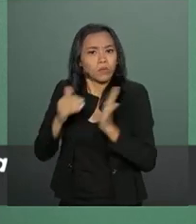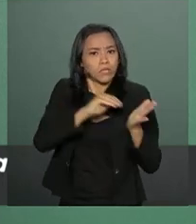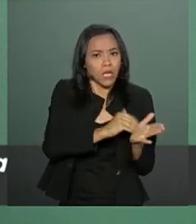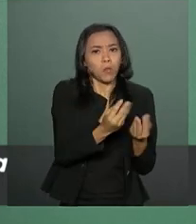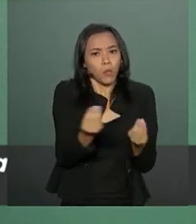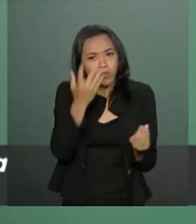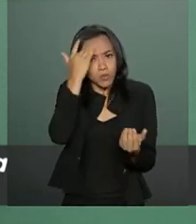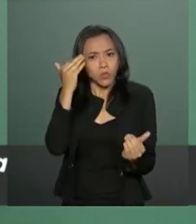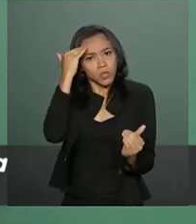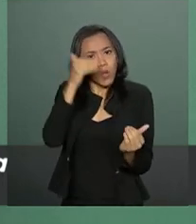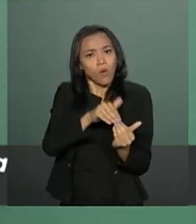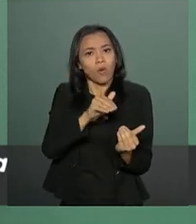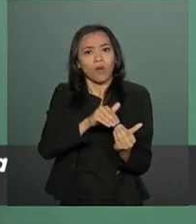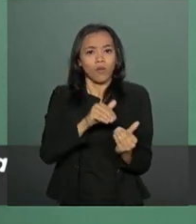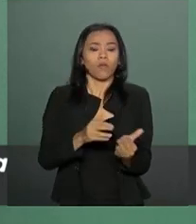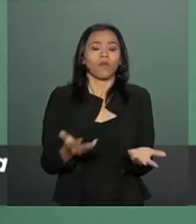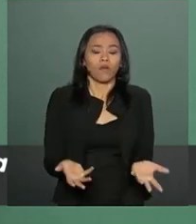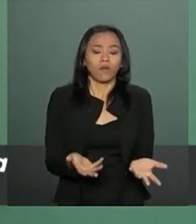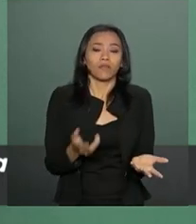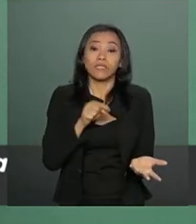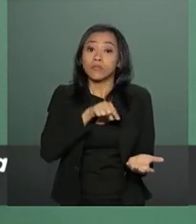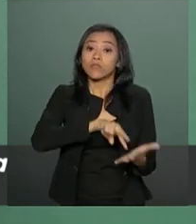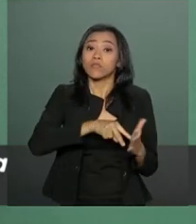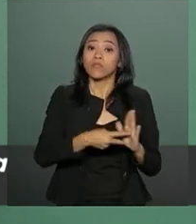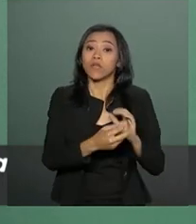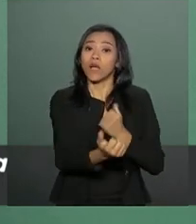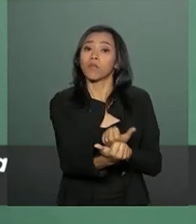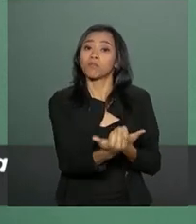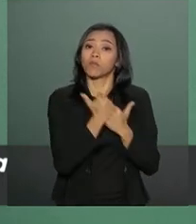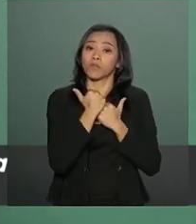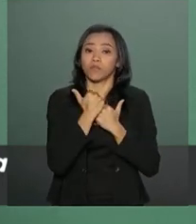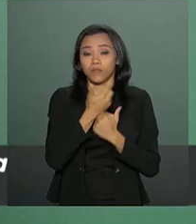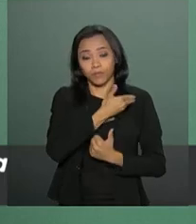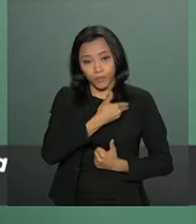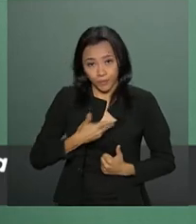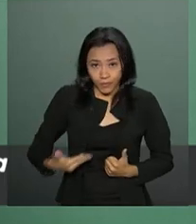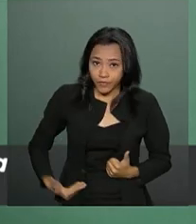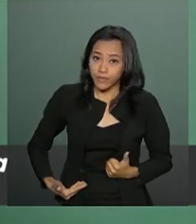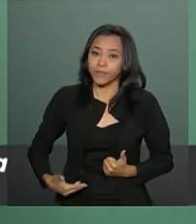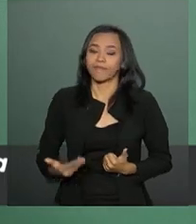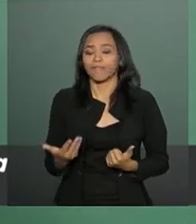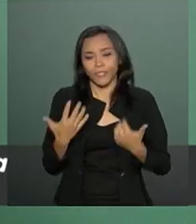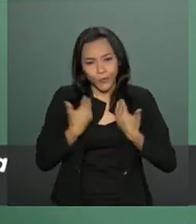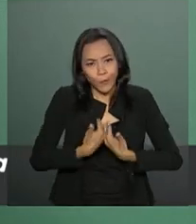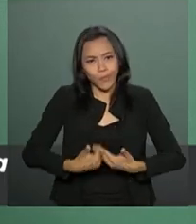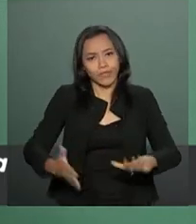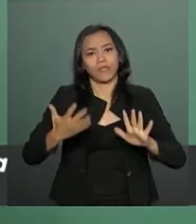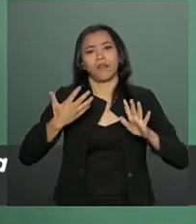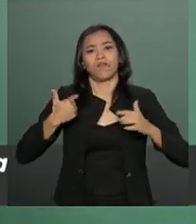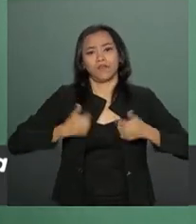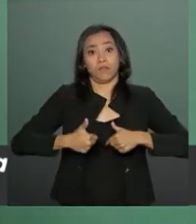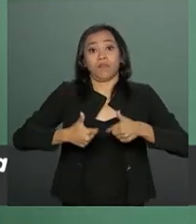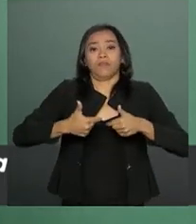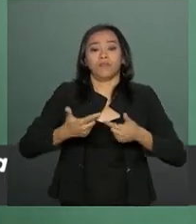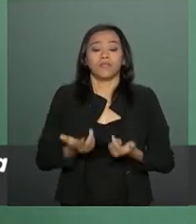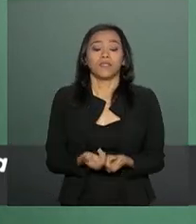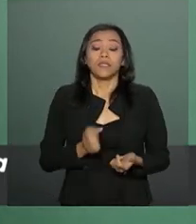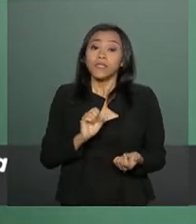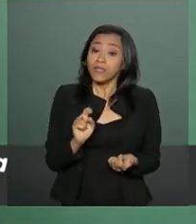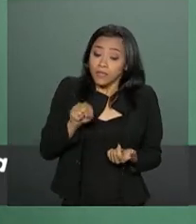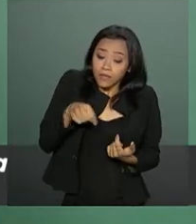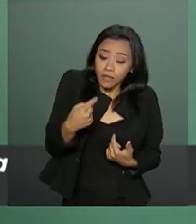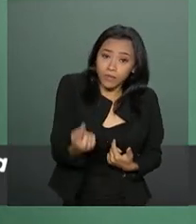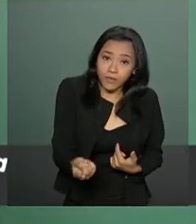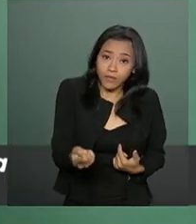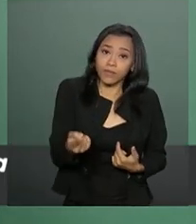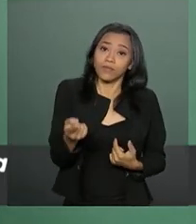o apoio ao governo que se inaugurava naquele momento e logo depois revelou